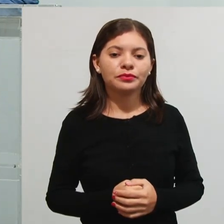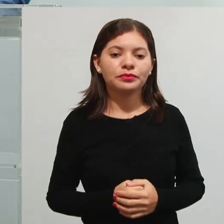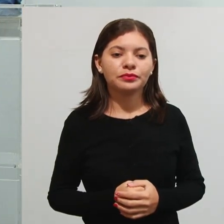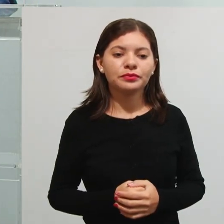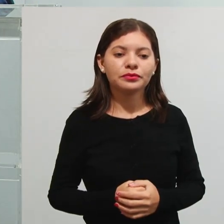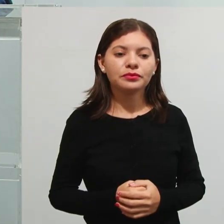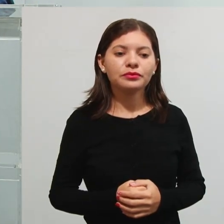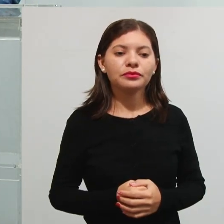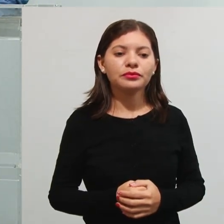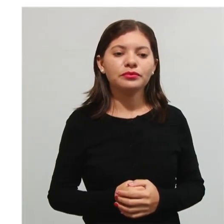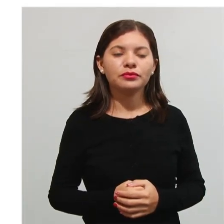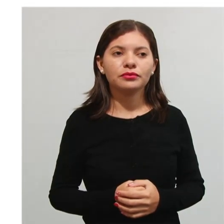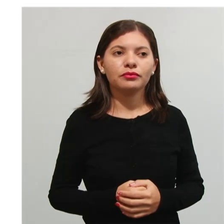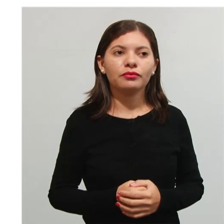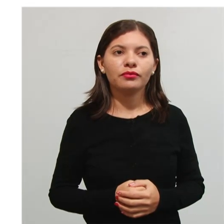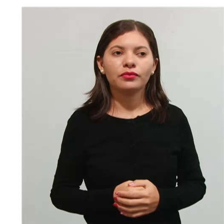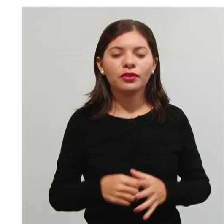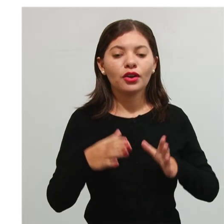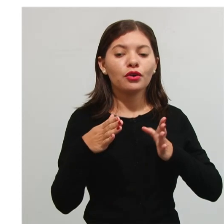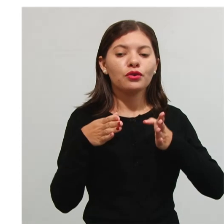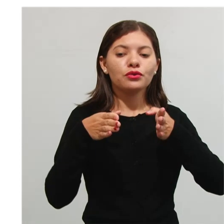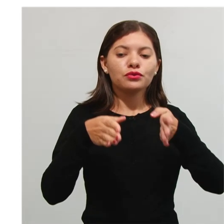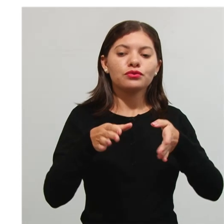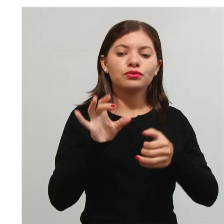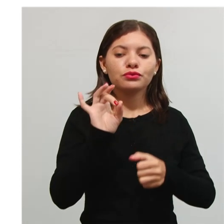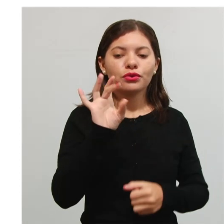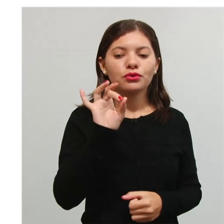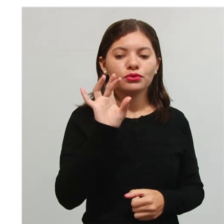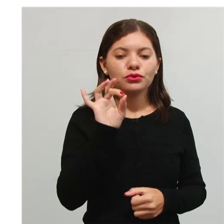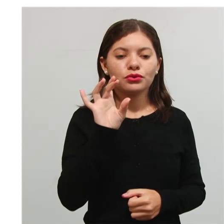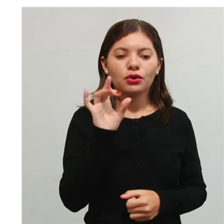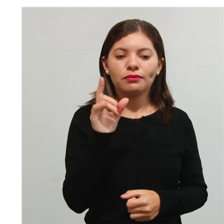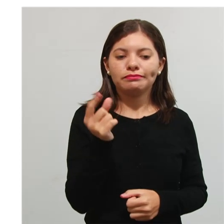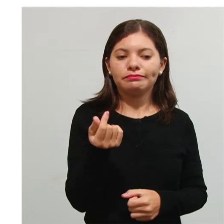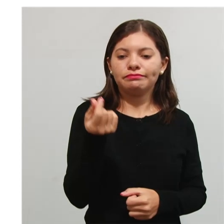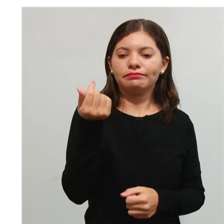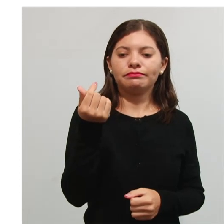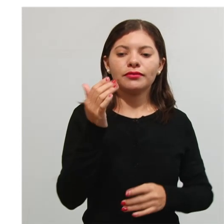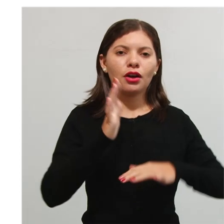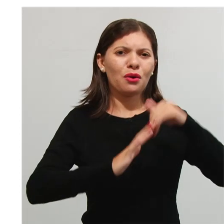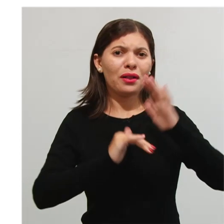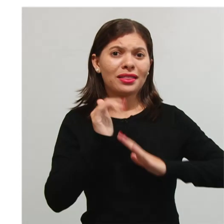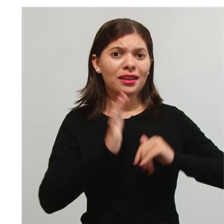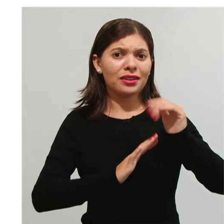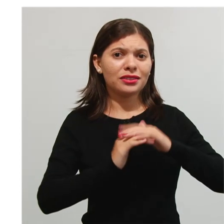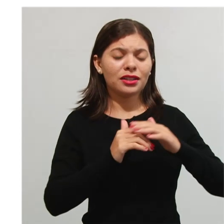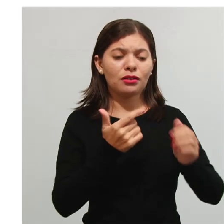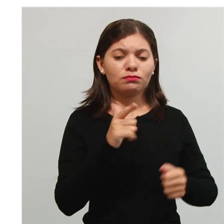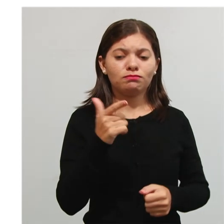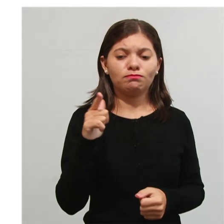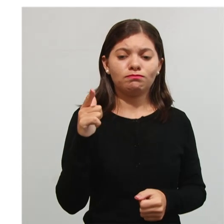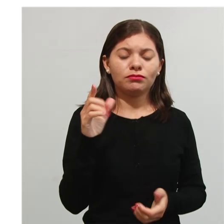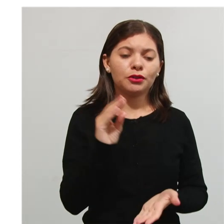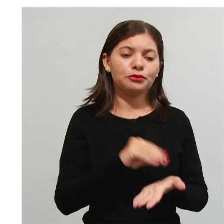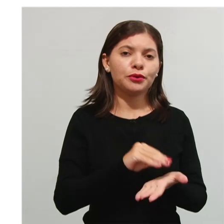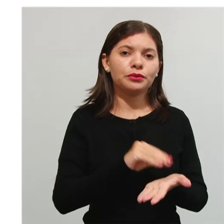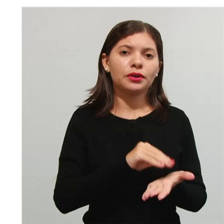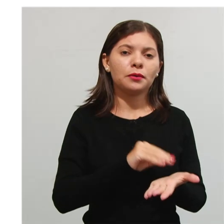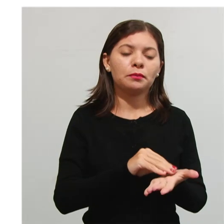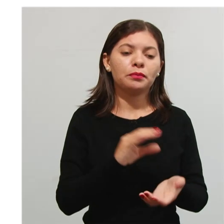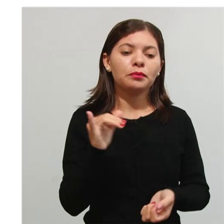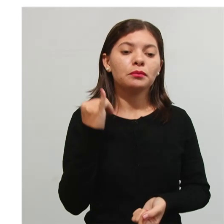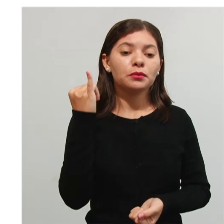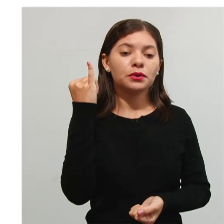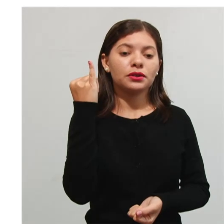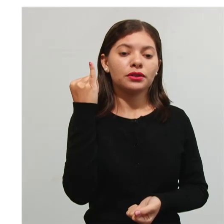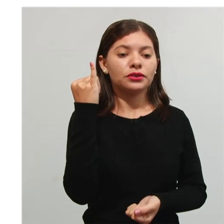só outra coisa importante, foco apenas no lucro e não na qualidade. Então é muito importante, porque o que vai reter